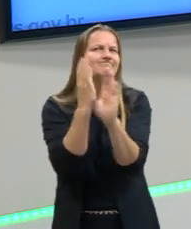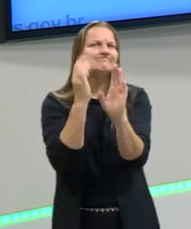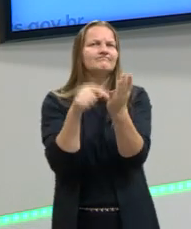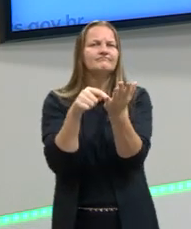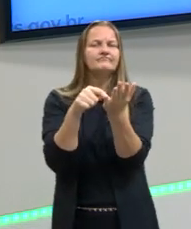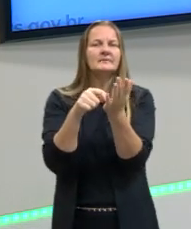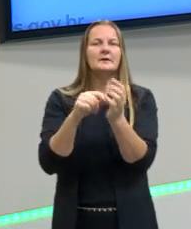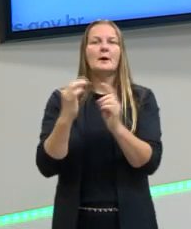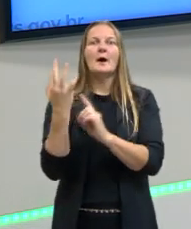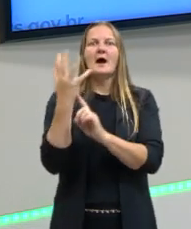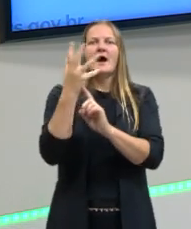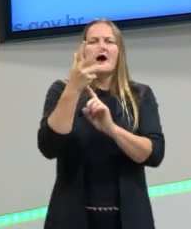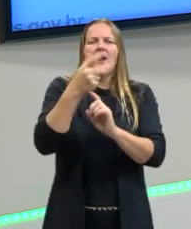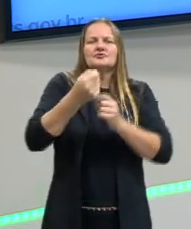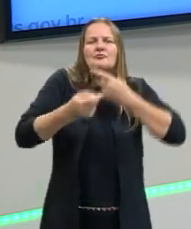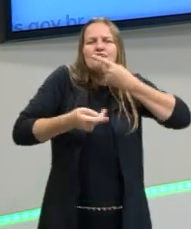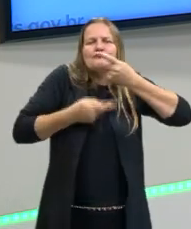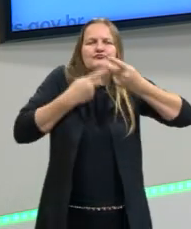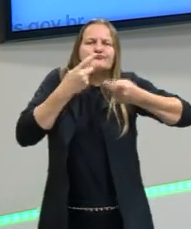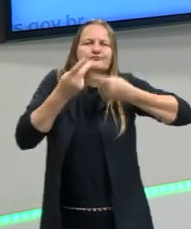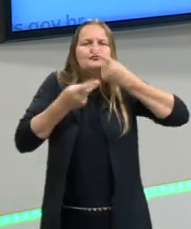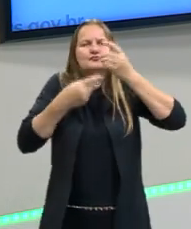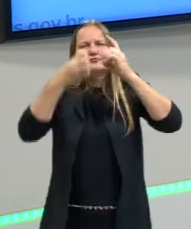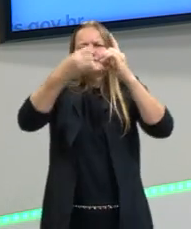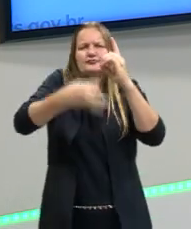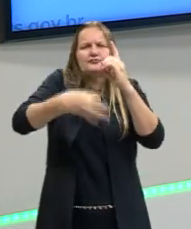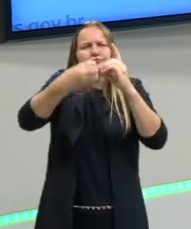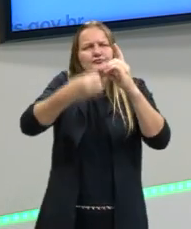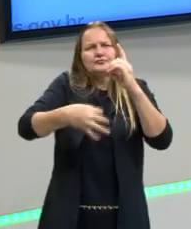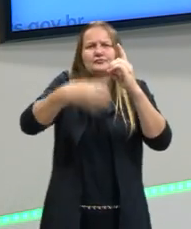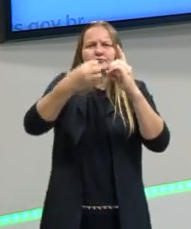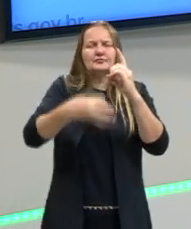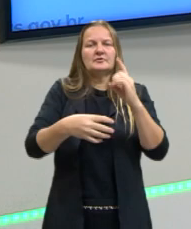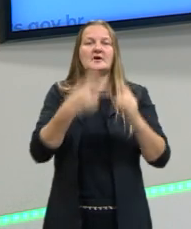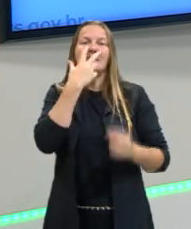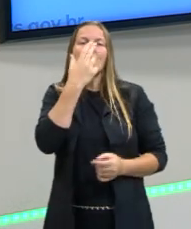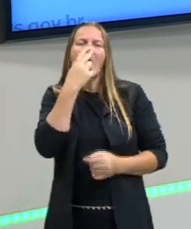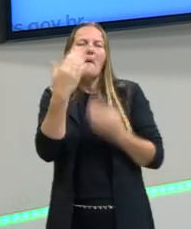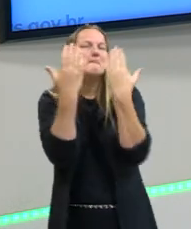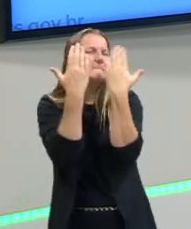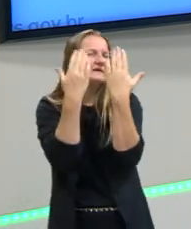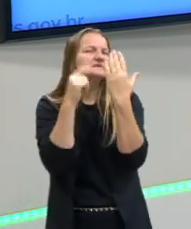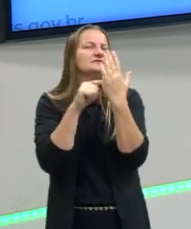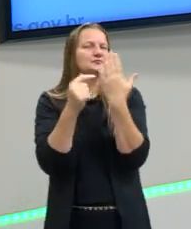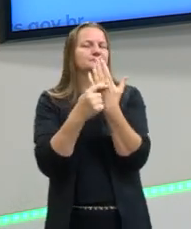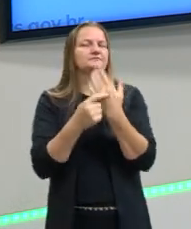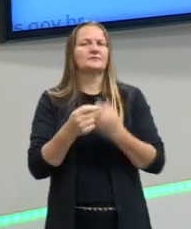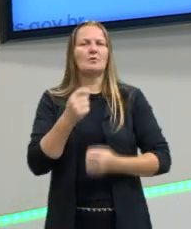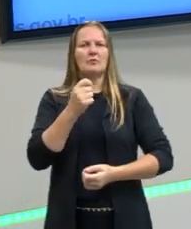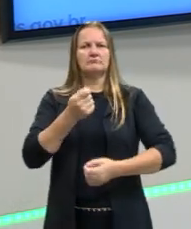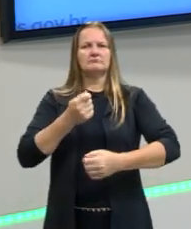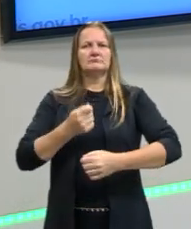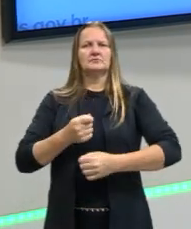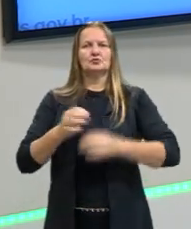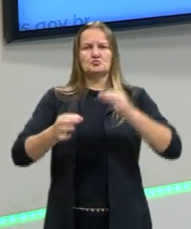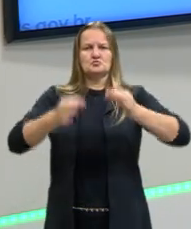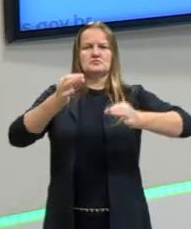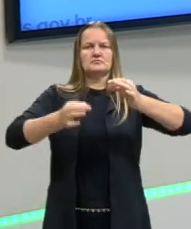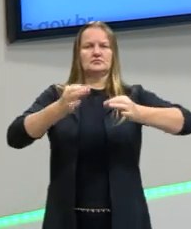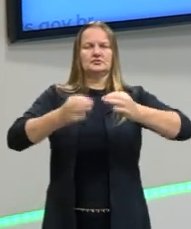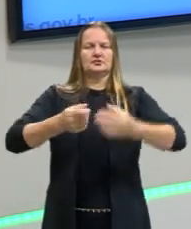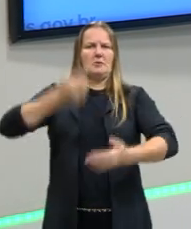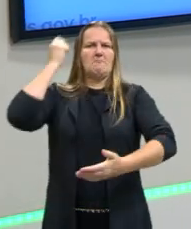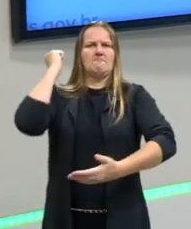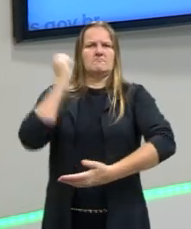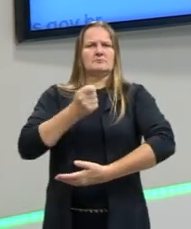arte da retórica mas poderíamos comparar aqui ao júri ao terminal do Júlio hoje né muitos advogados